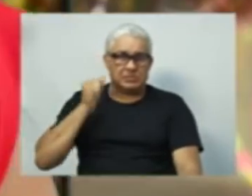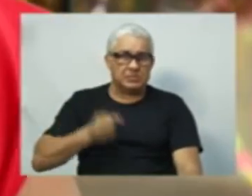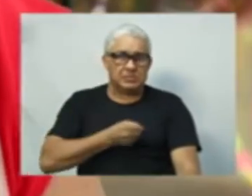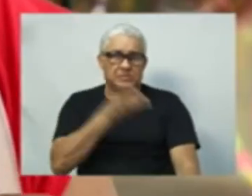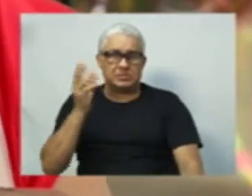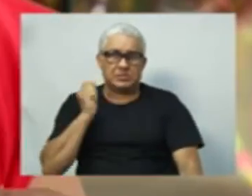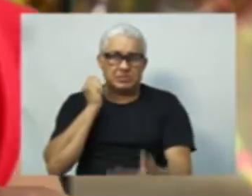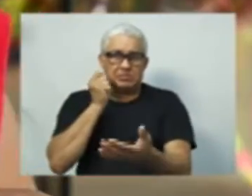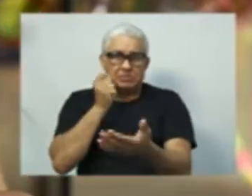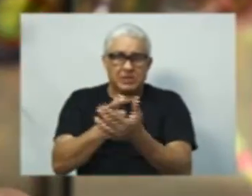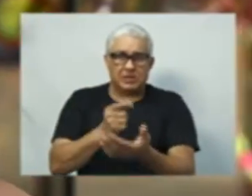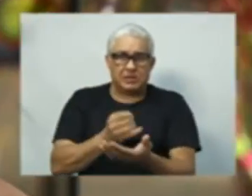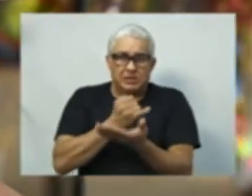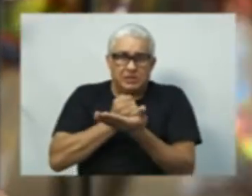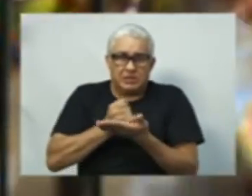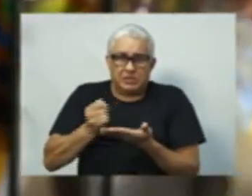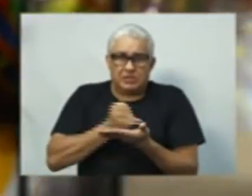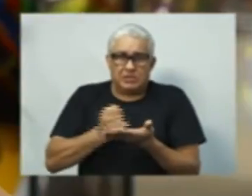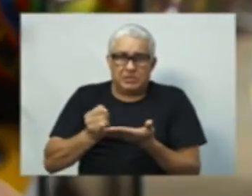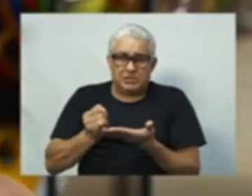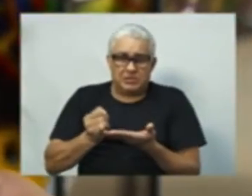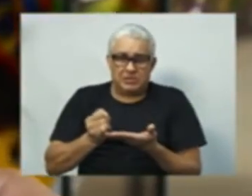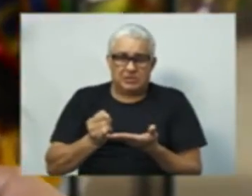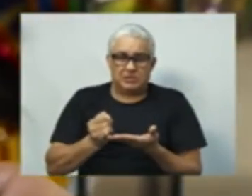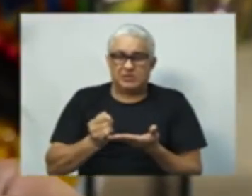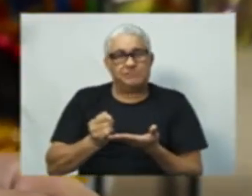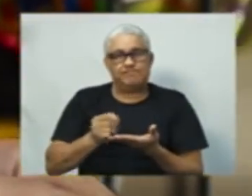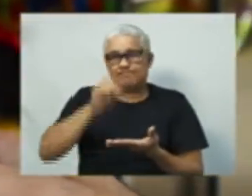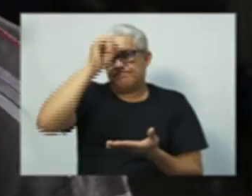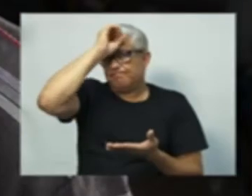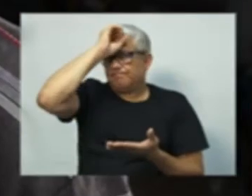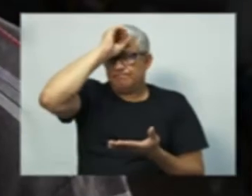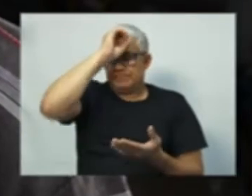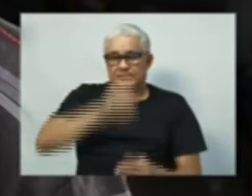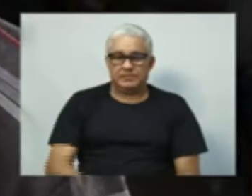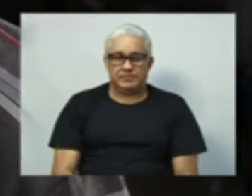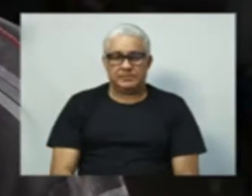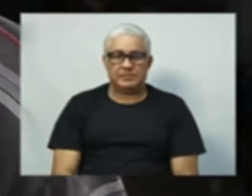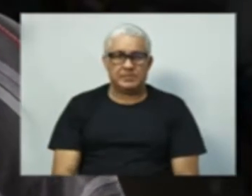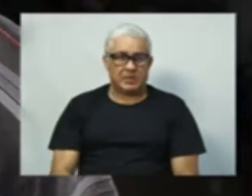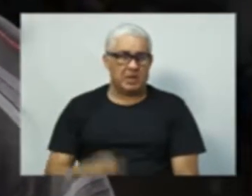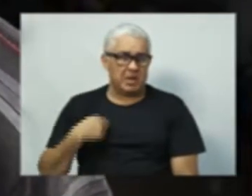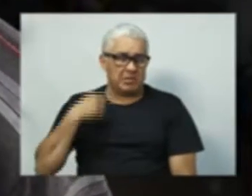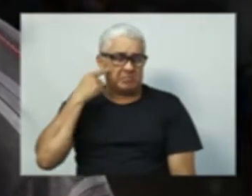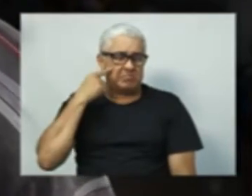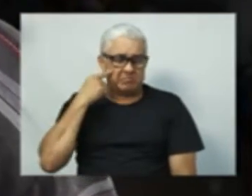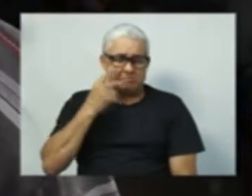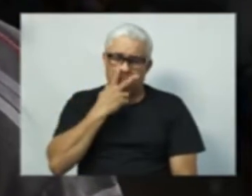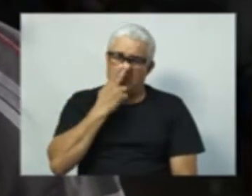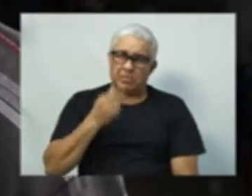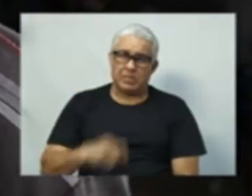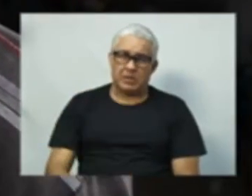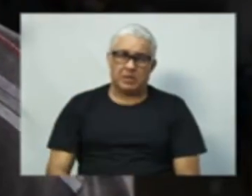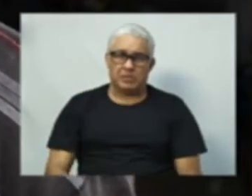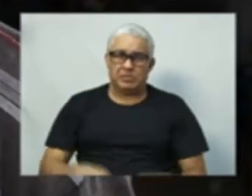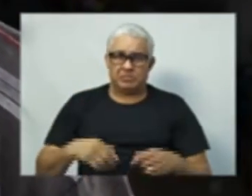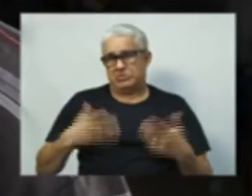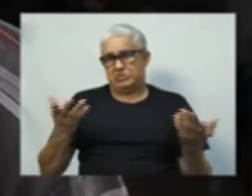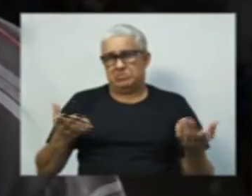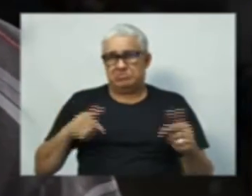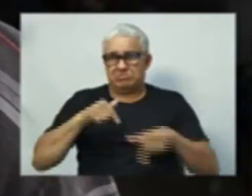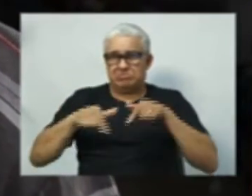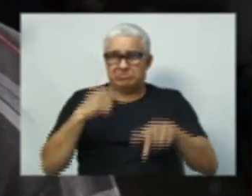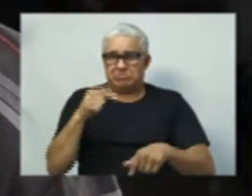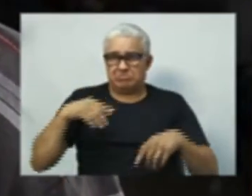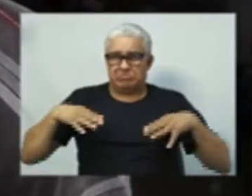impostos? Não tenho. Nunca parei para pensar nisso. Rapaz, eu como agora eu estou desempregado, mas quando eu